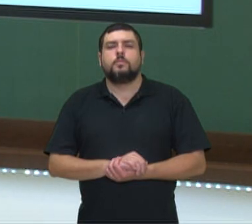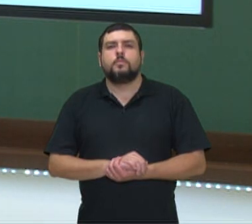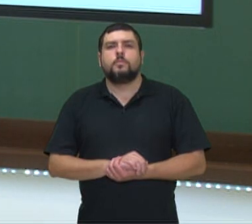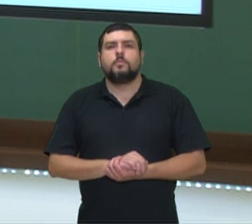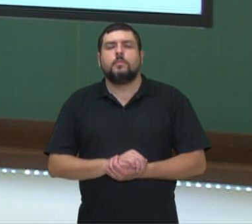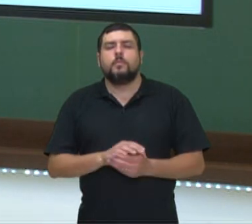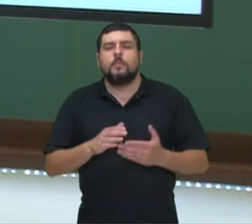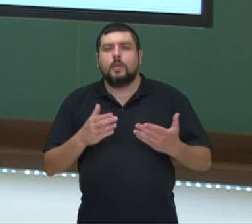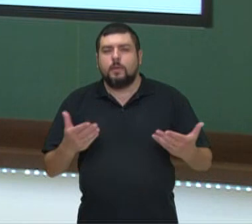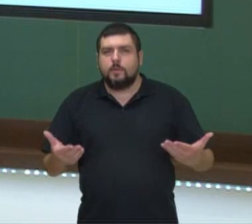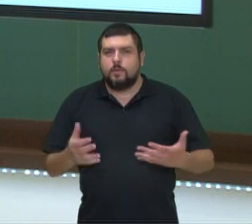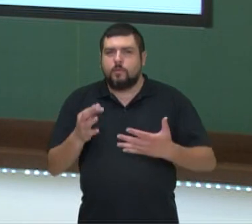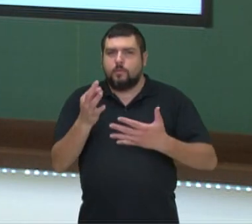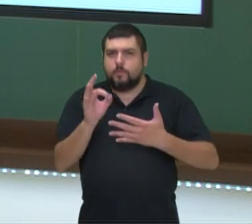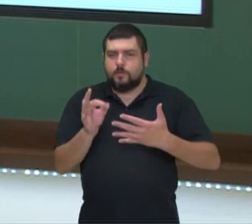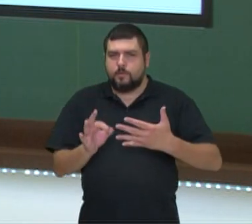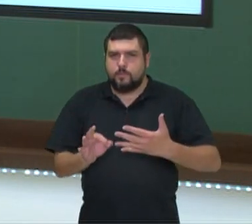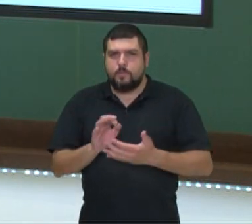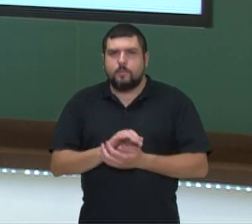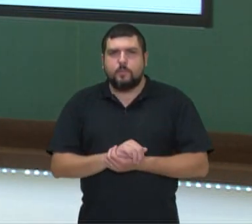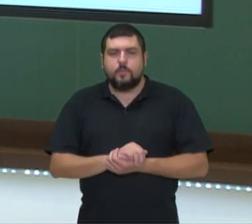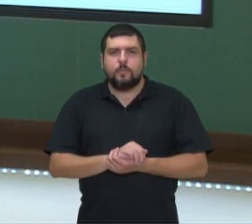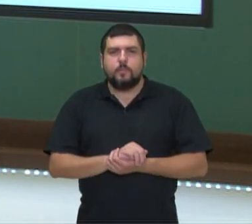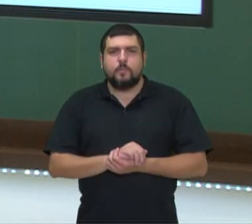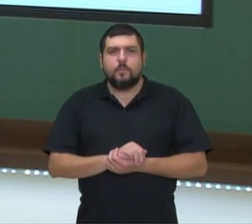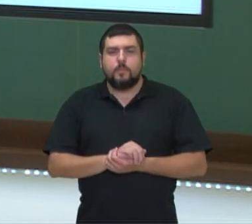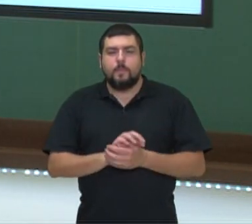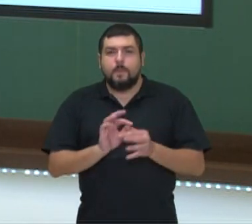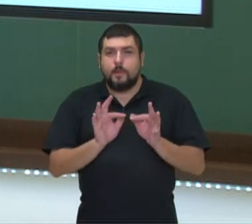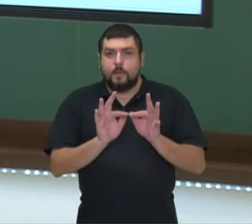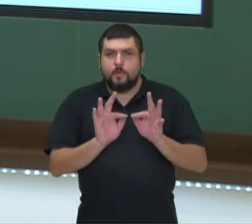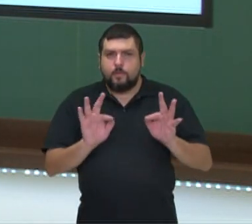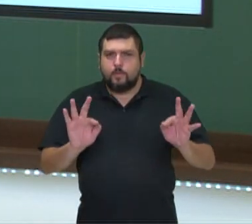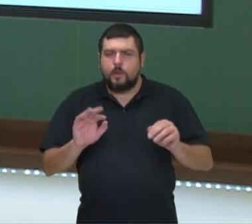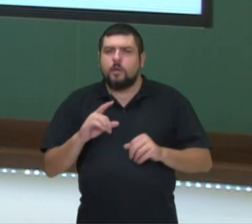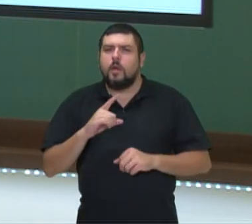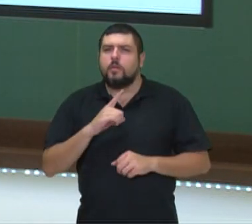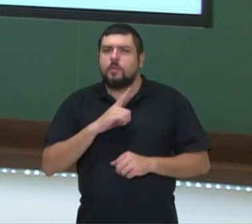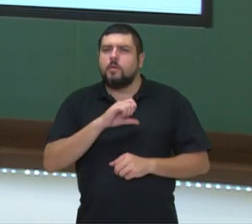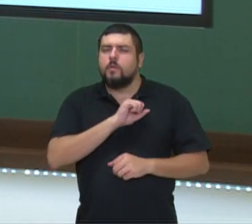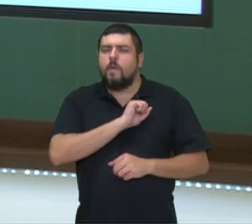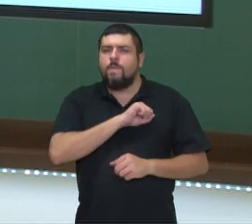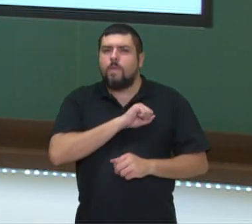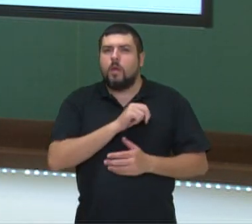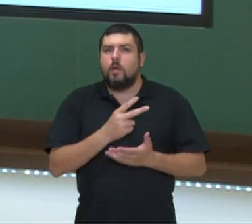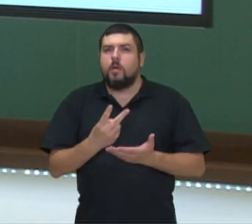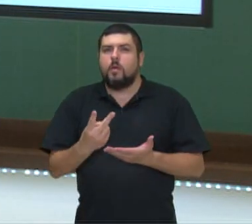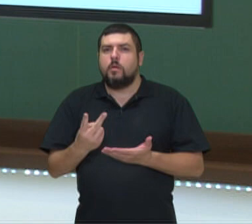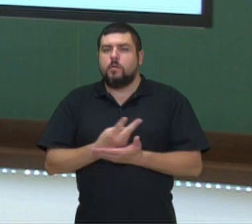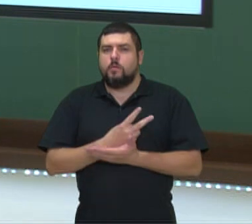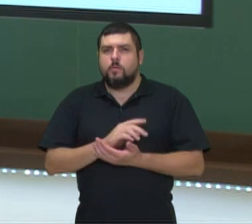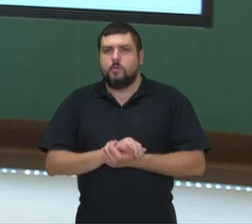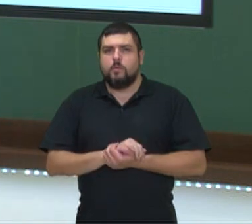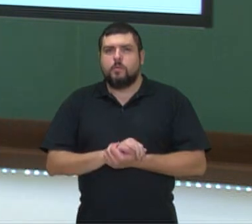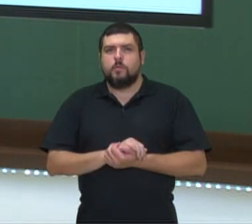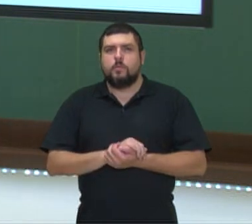Pessoal, vamos corrigir, né? Então essa frase, propositalmente, ela contém erros, né? Então ali,